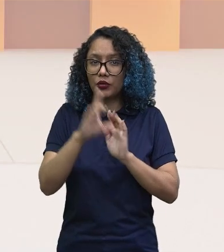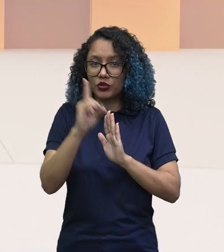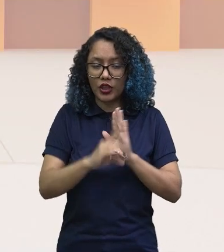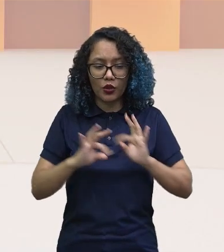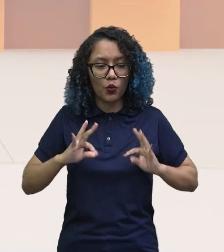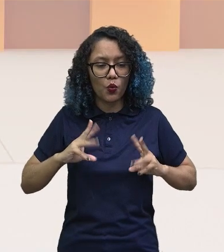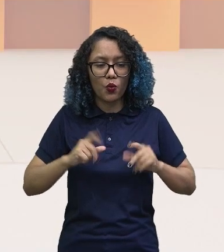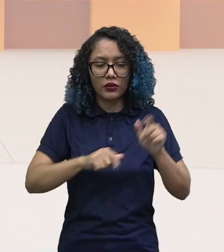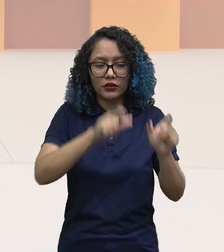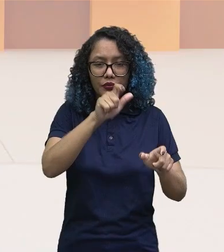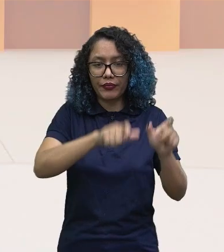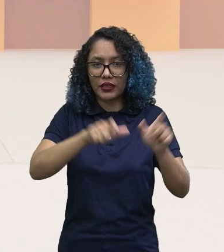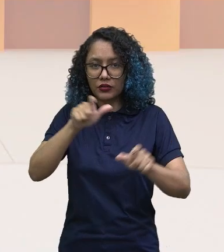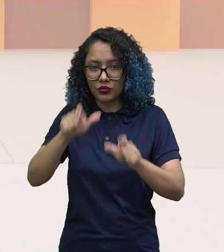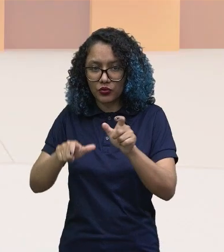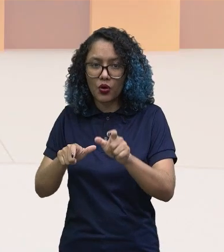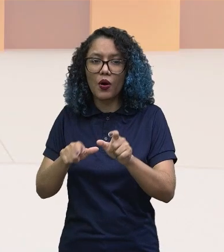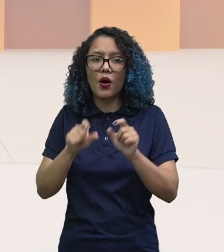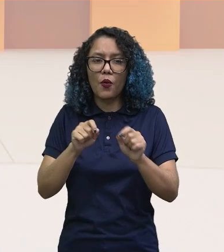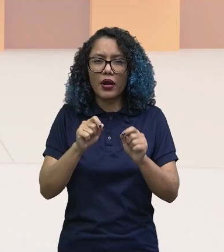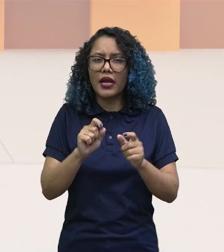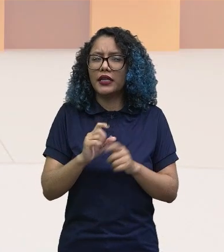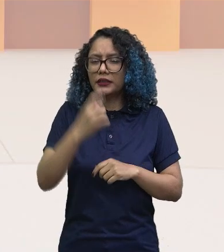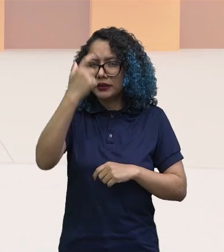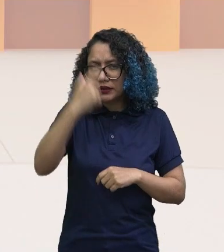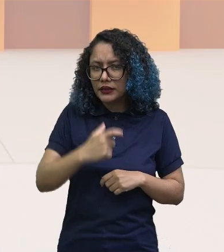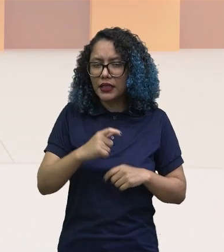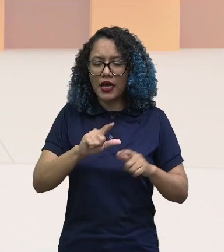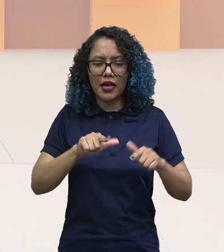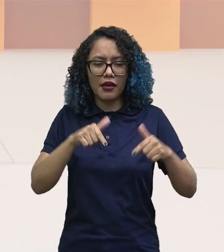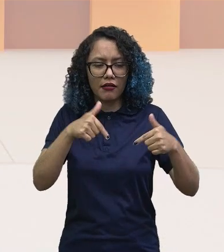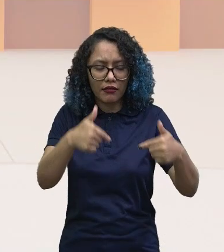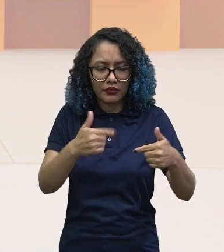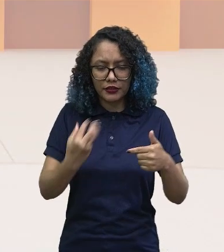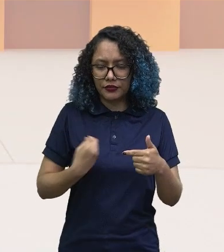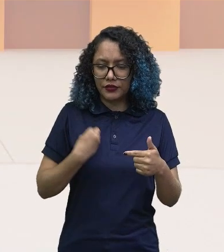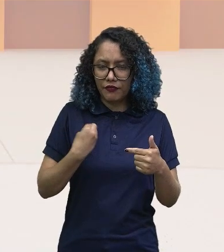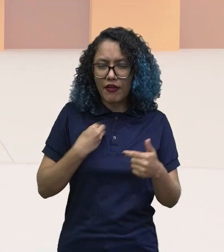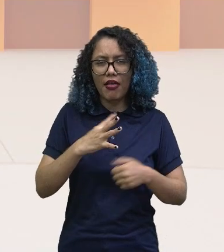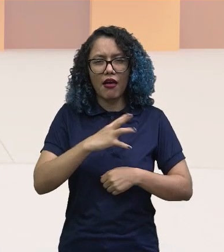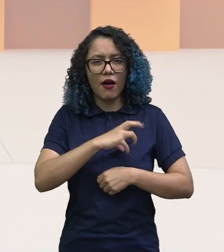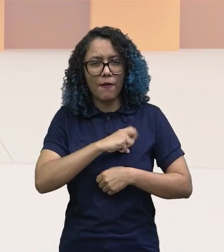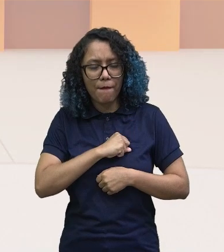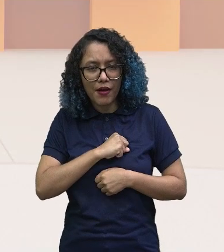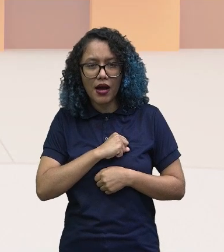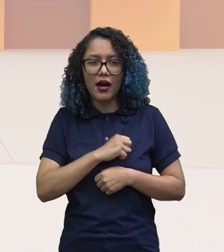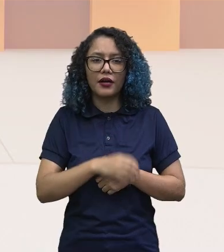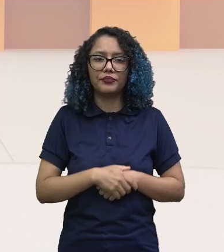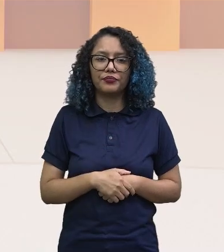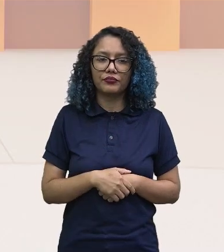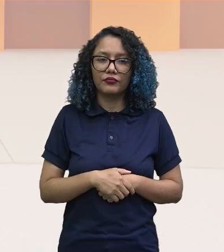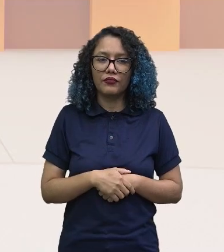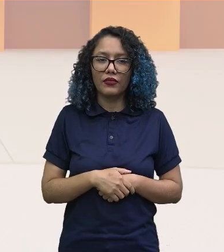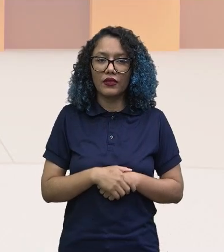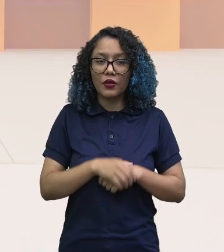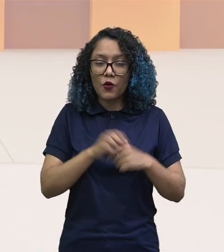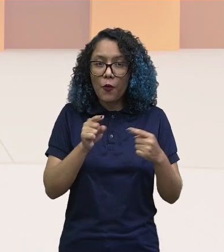de todos de serem, de agirem, de viverem, de amarem conforme a